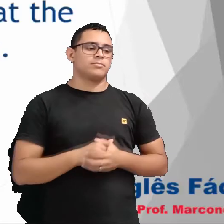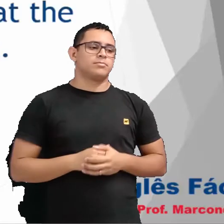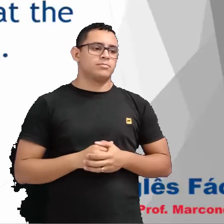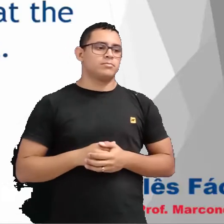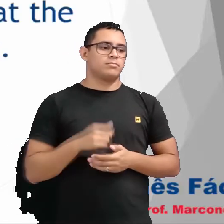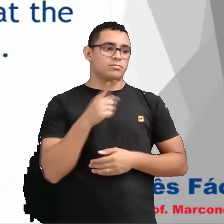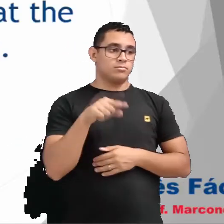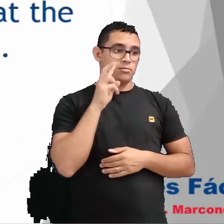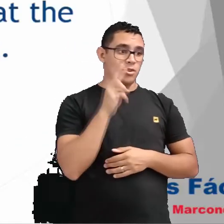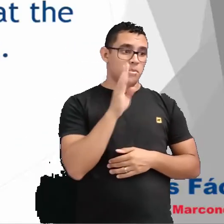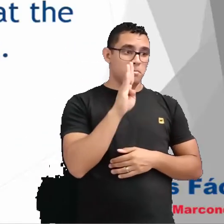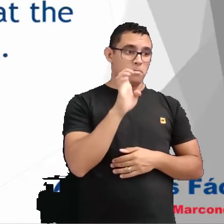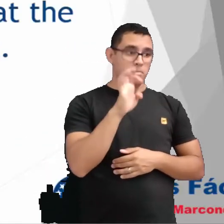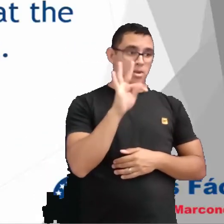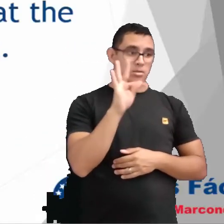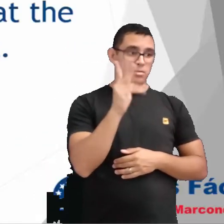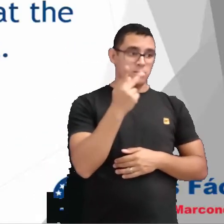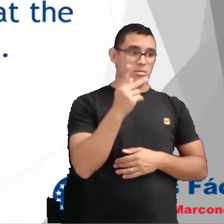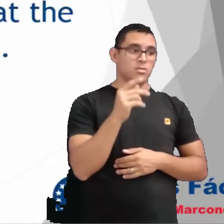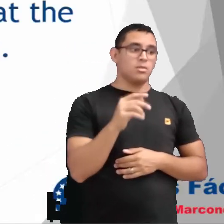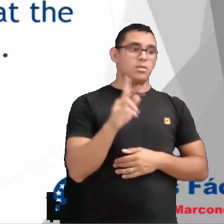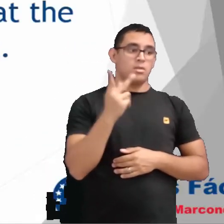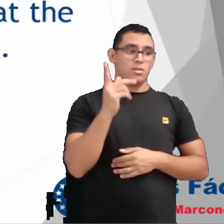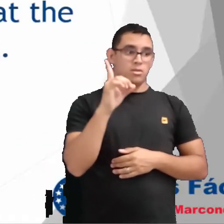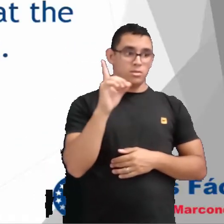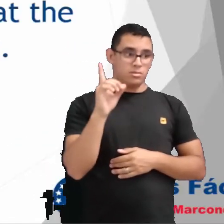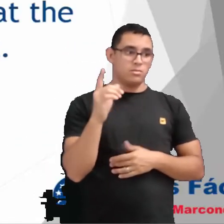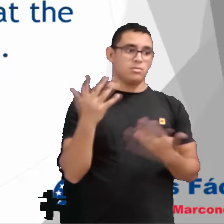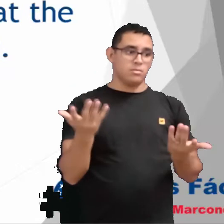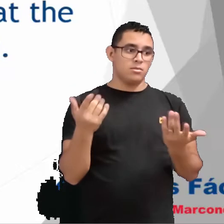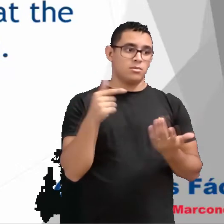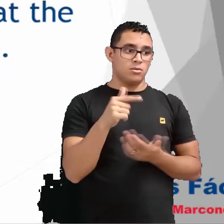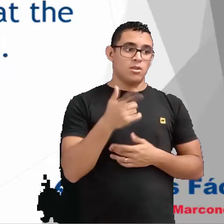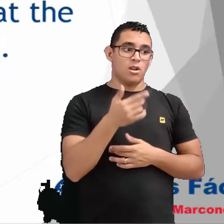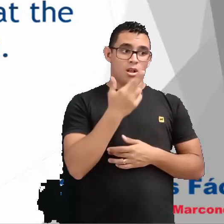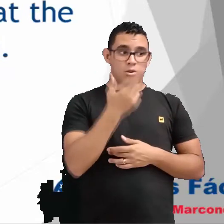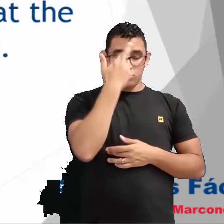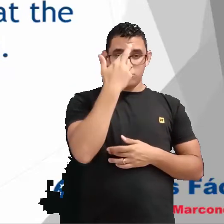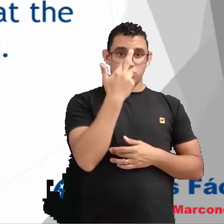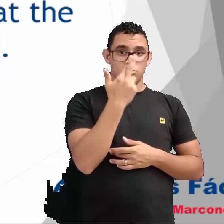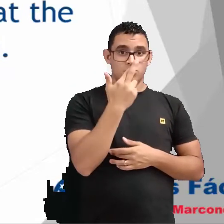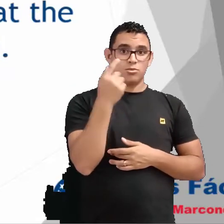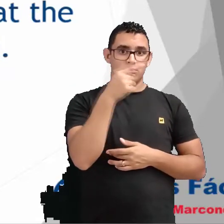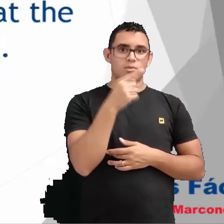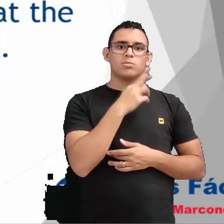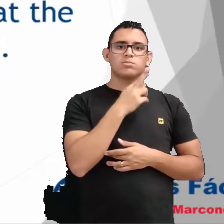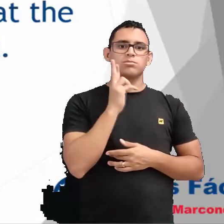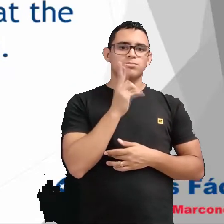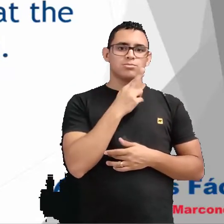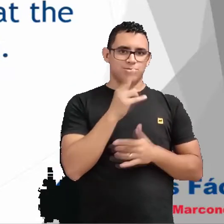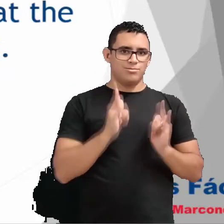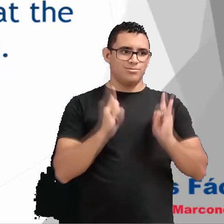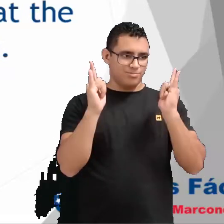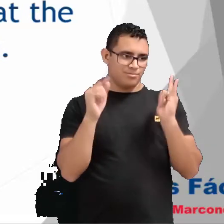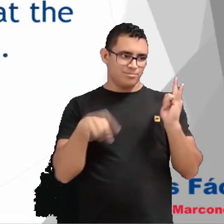só. Beth had lunch at the hotel restaurant. Então, ela almoçou no restaurante do hotel, né? Então,